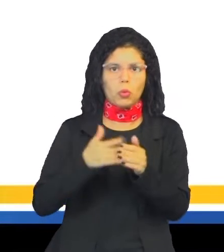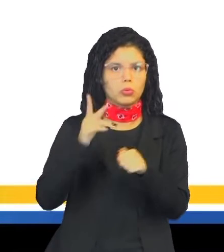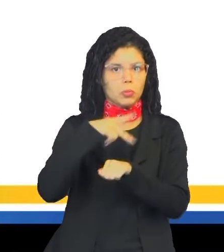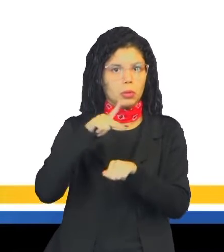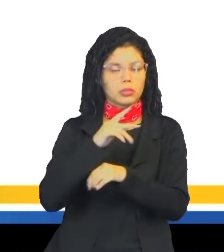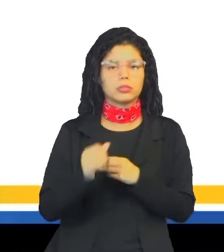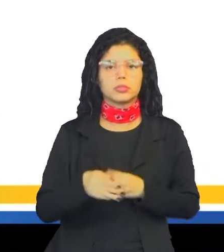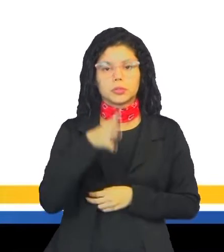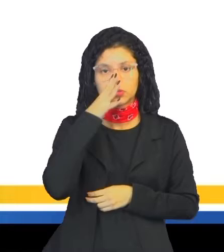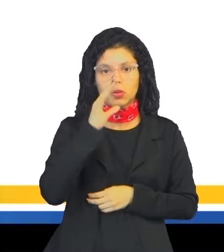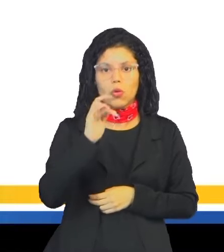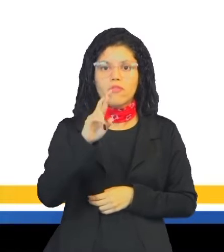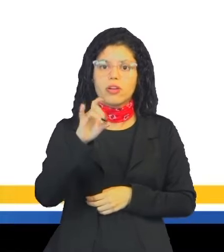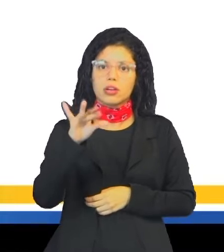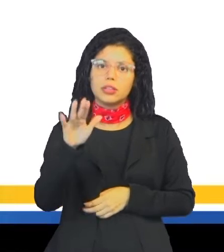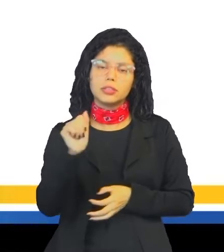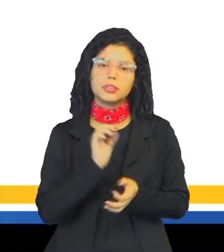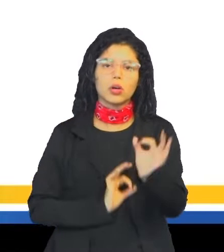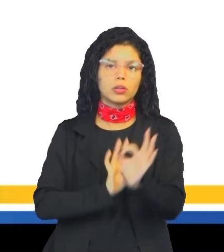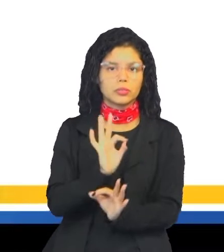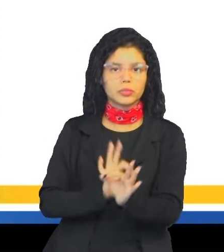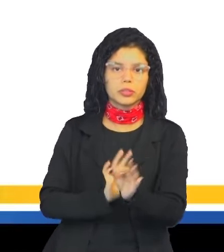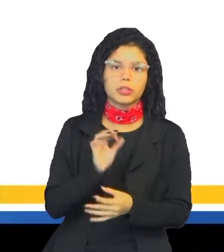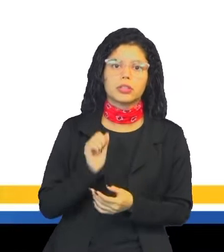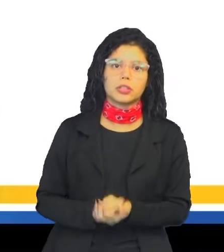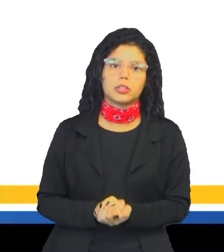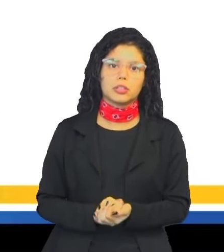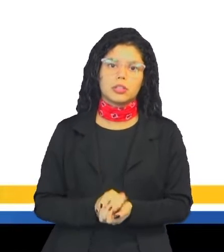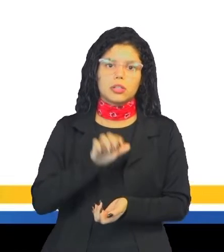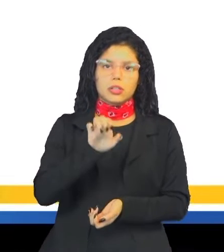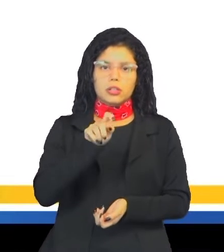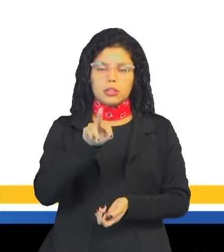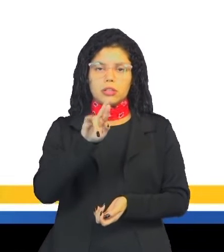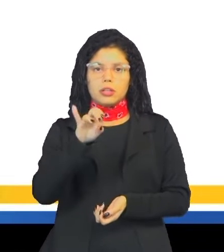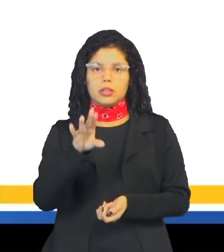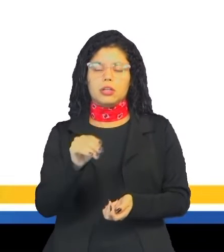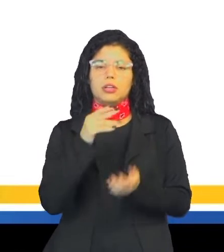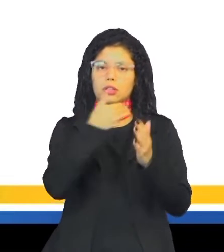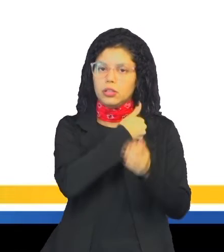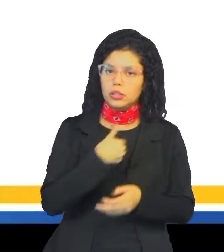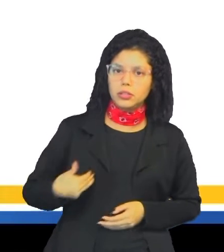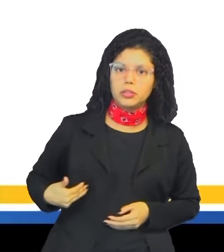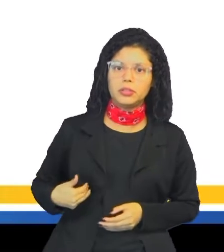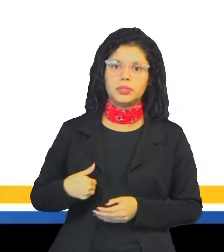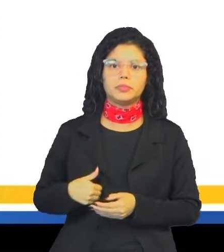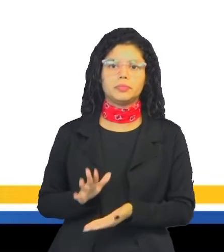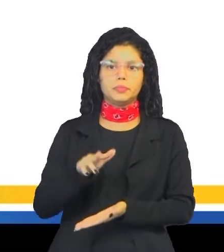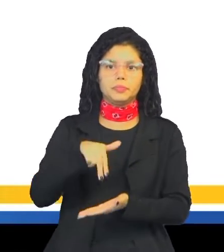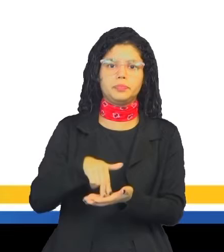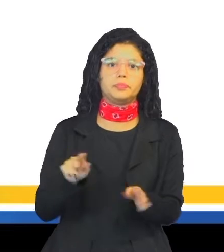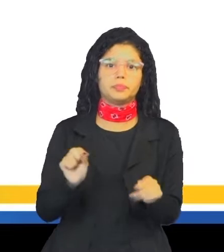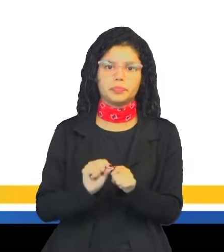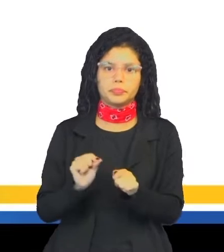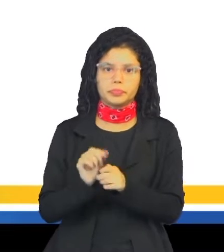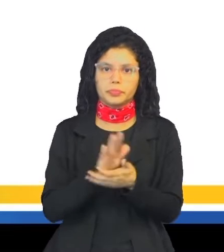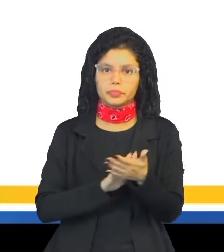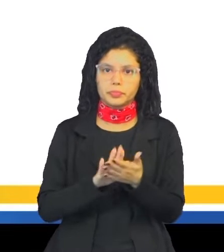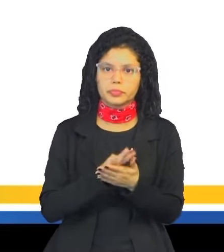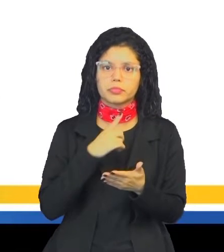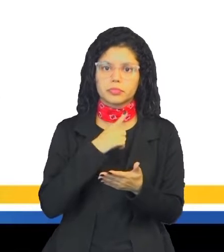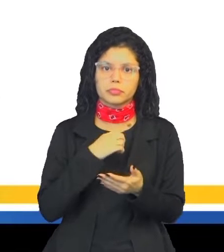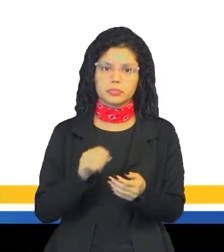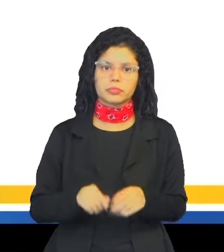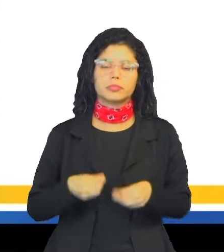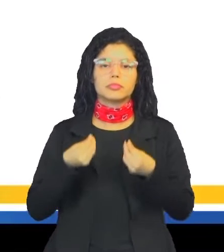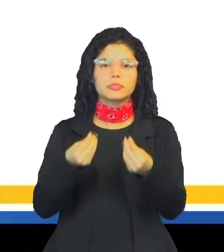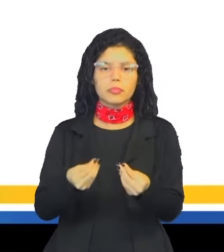país, conferências, né, foram organizadas, eventos públicos realizados, né, levantavam-se fundos para pagar a alforria